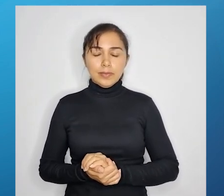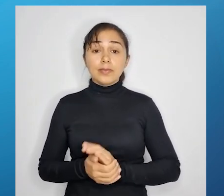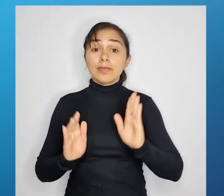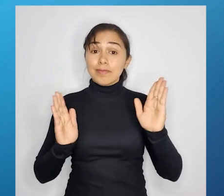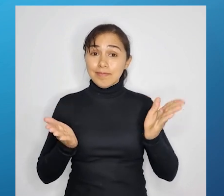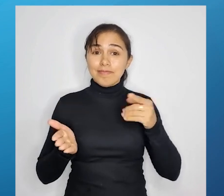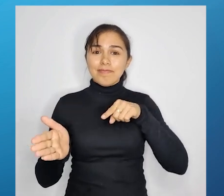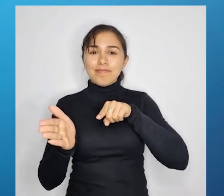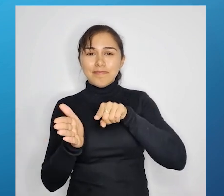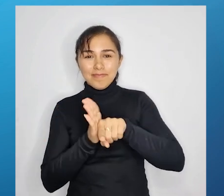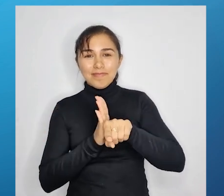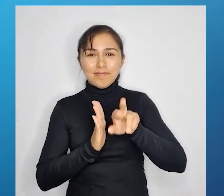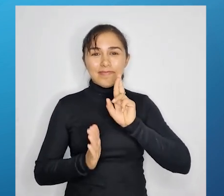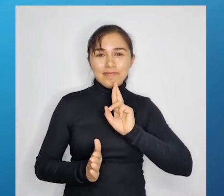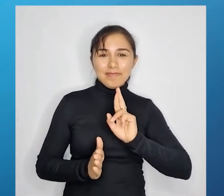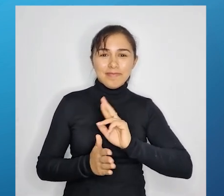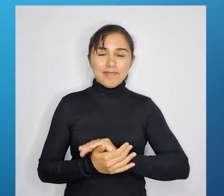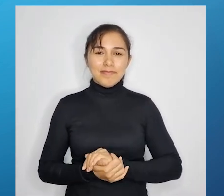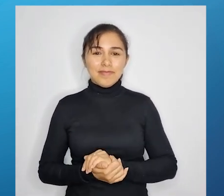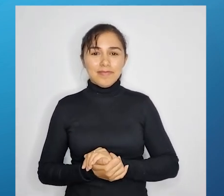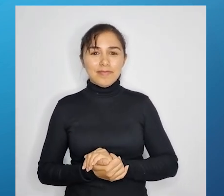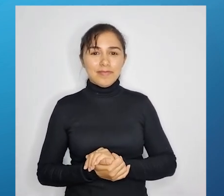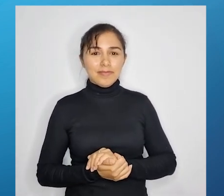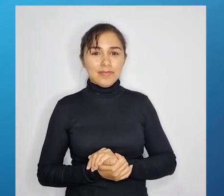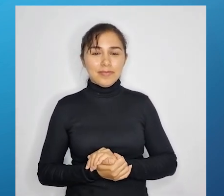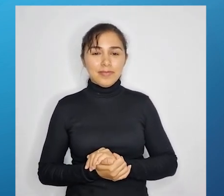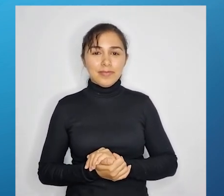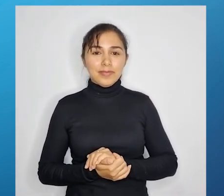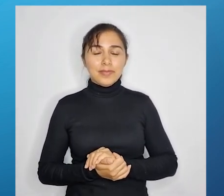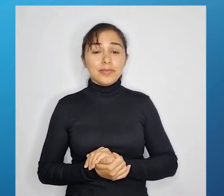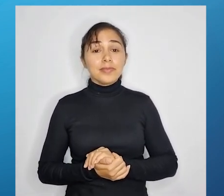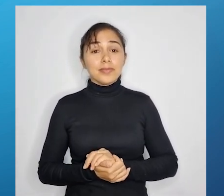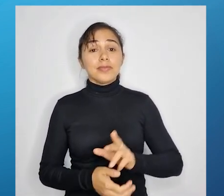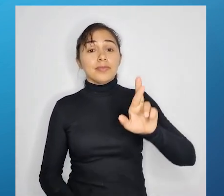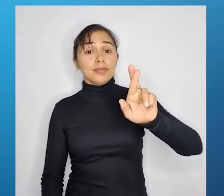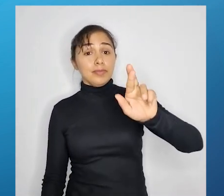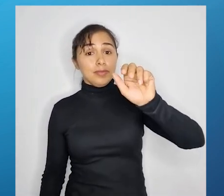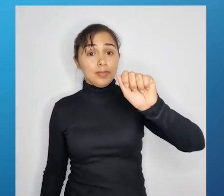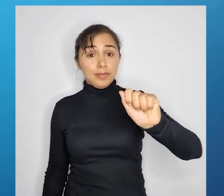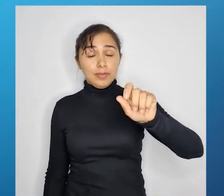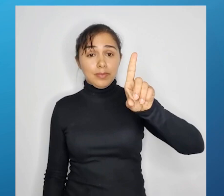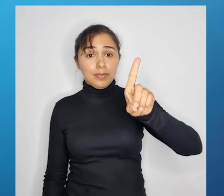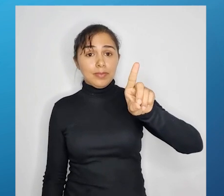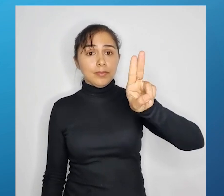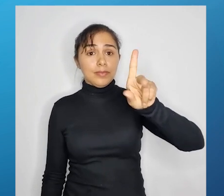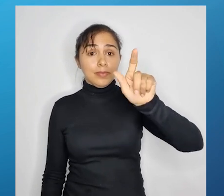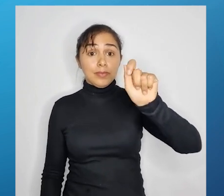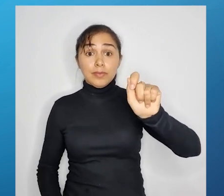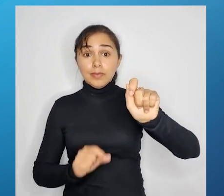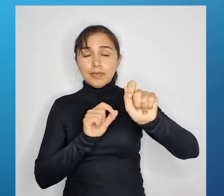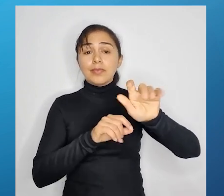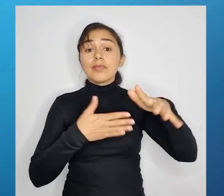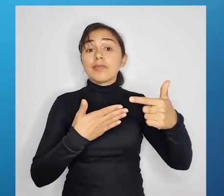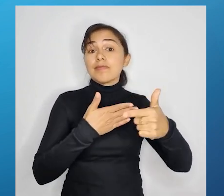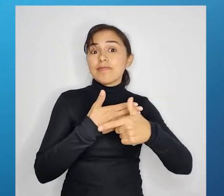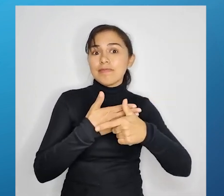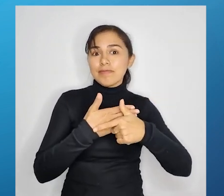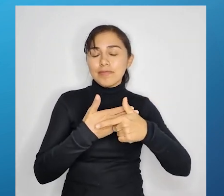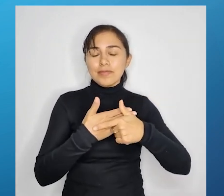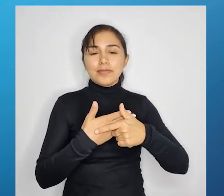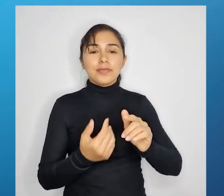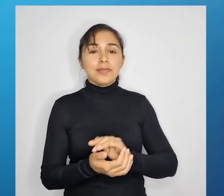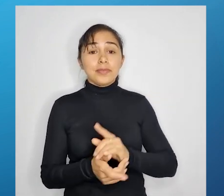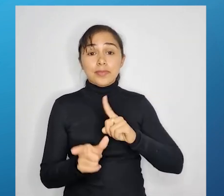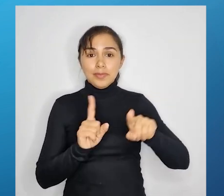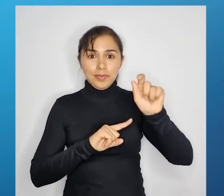Vamos realizar alguns exercícios sobre os moluscos? A rádula, presente em certos moluscos, tem por função, letra